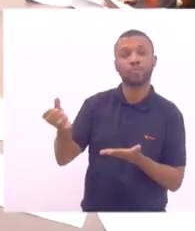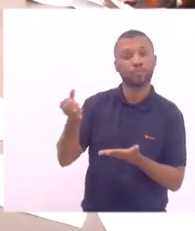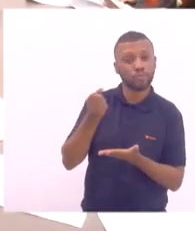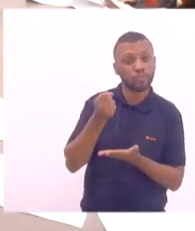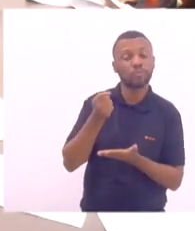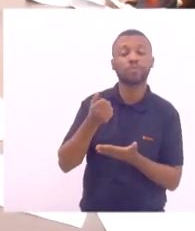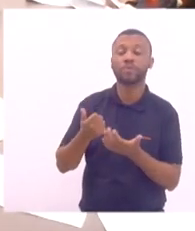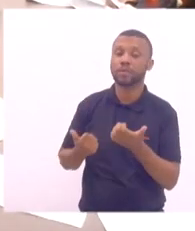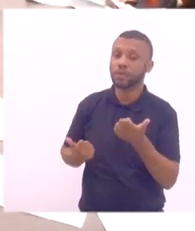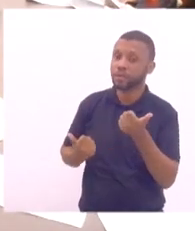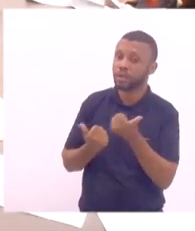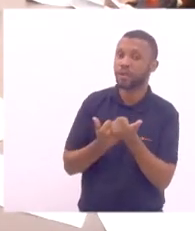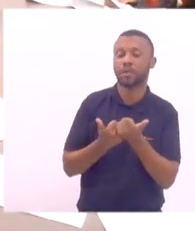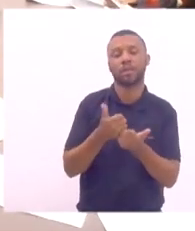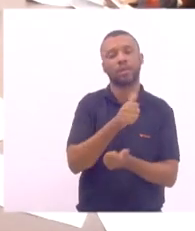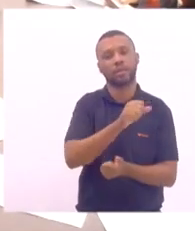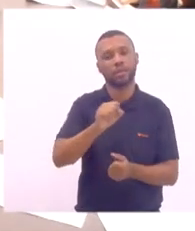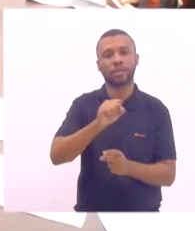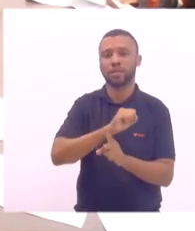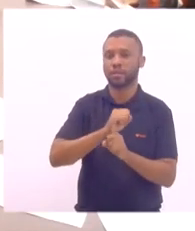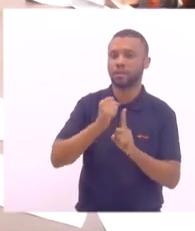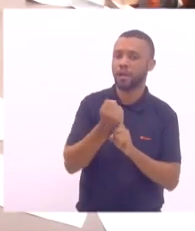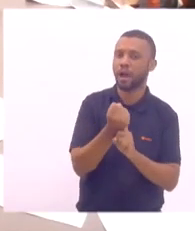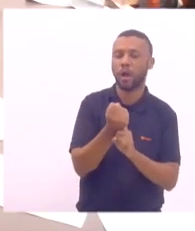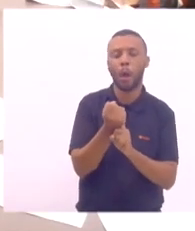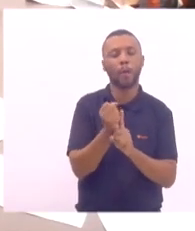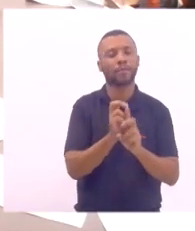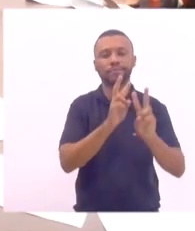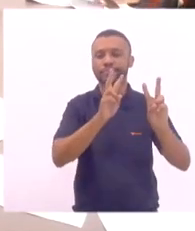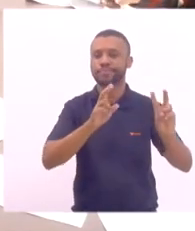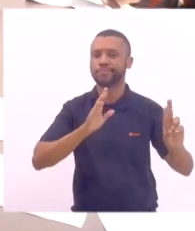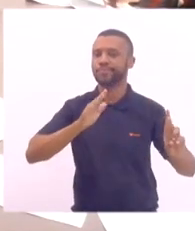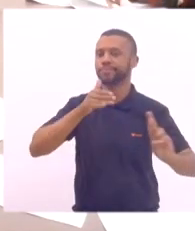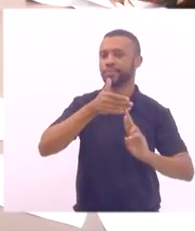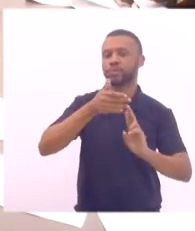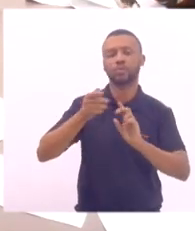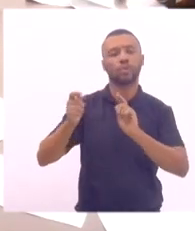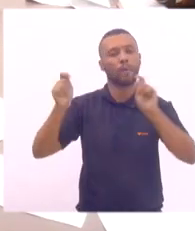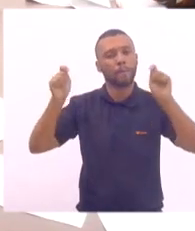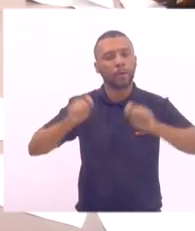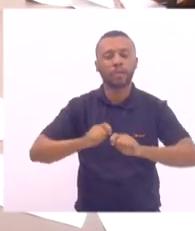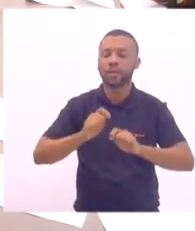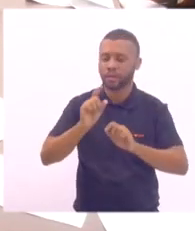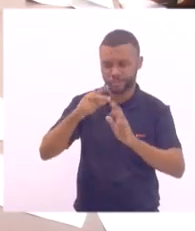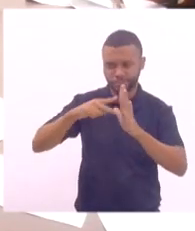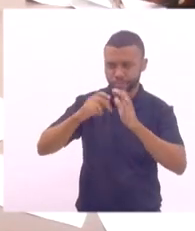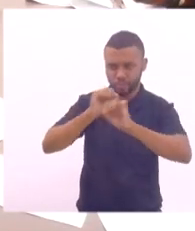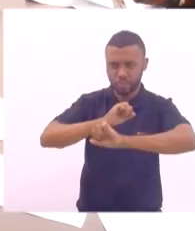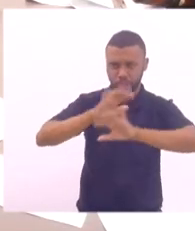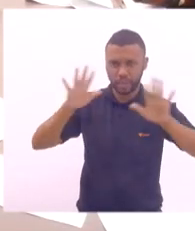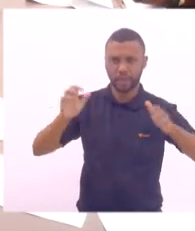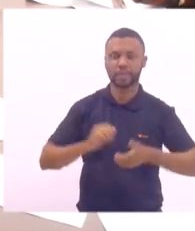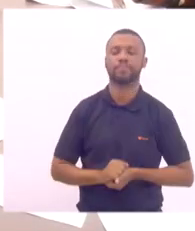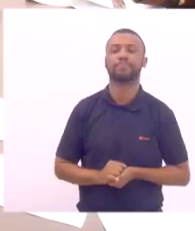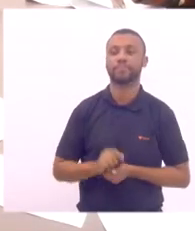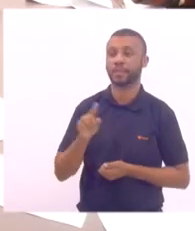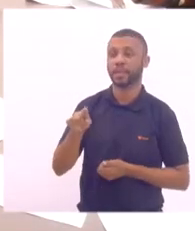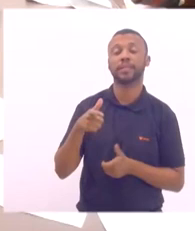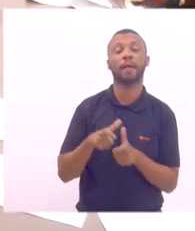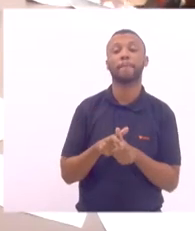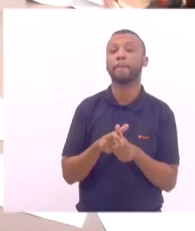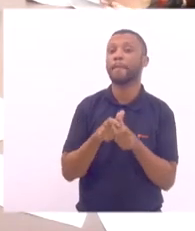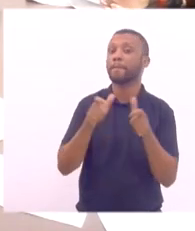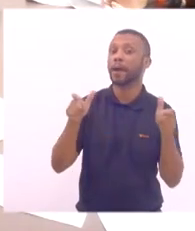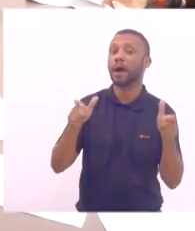de Assistência Social, no que se refere à obrigação de poder... Aqui é o seguinte, o Luiz Paulo, ele está ampliando